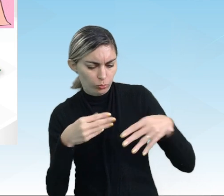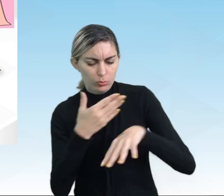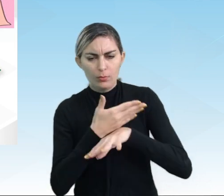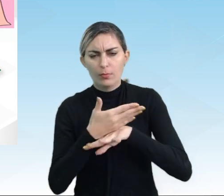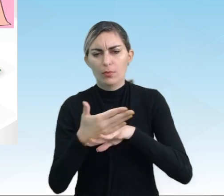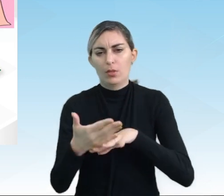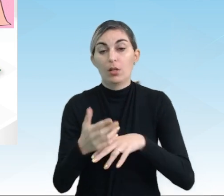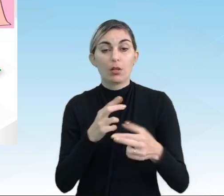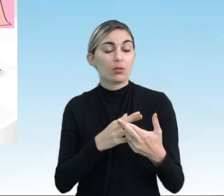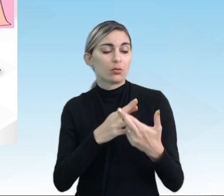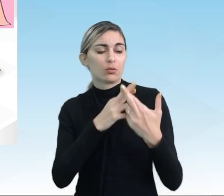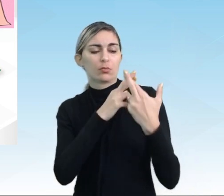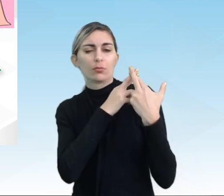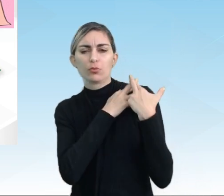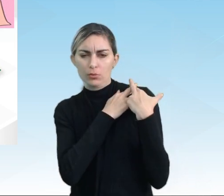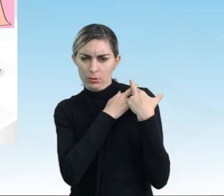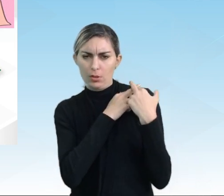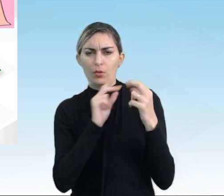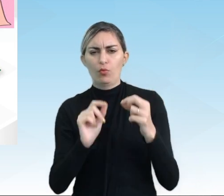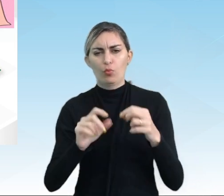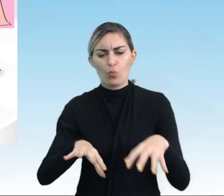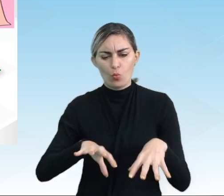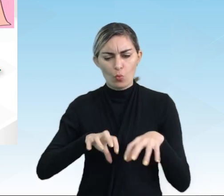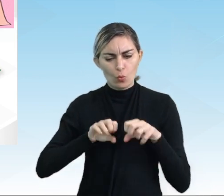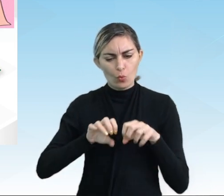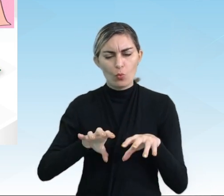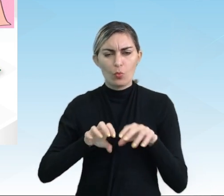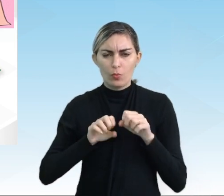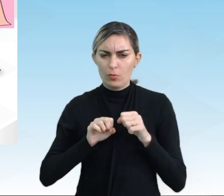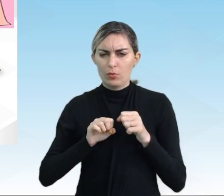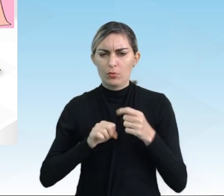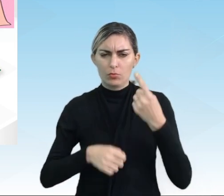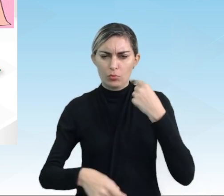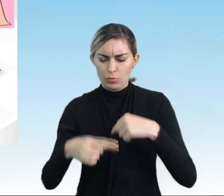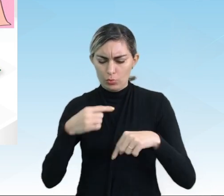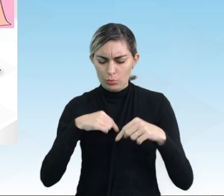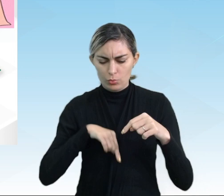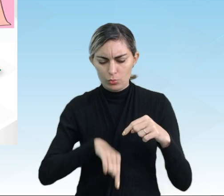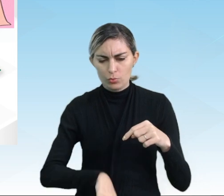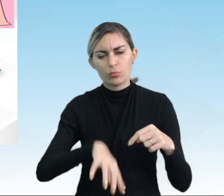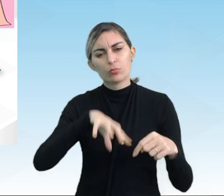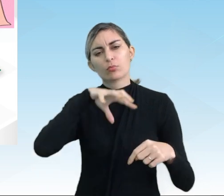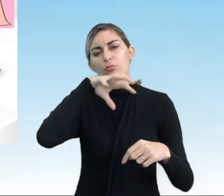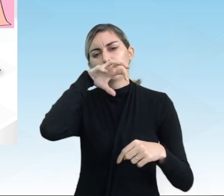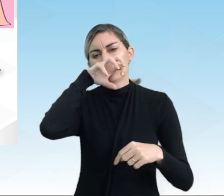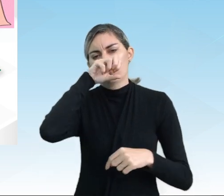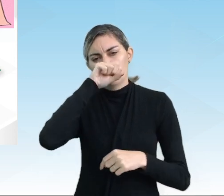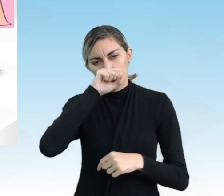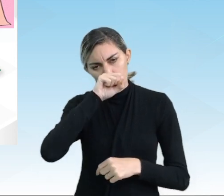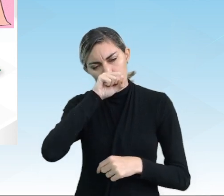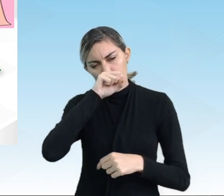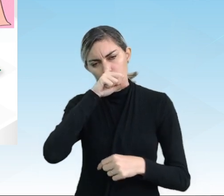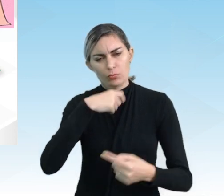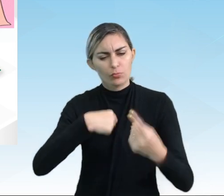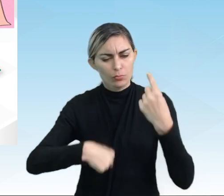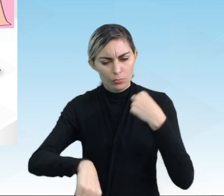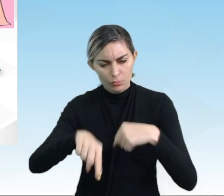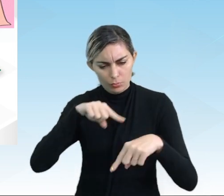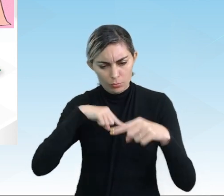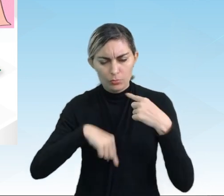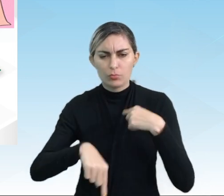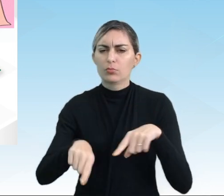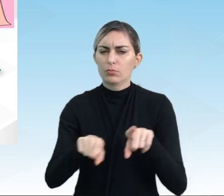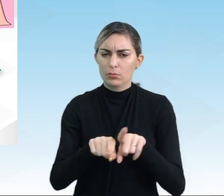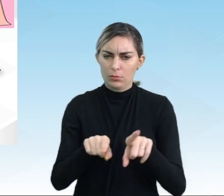justamente responsáveis pela nutrição, pela digestão, respiração, circulação